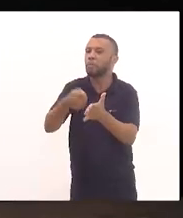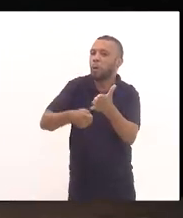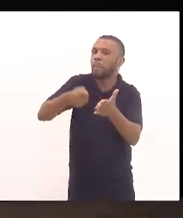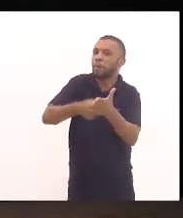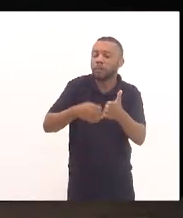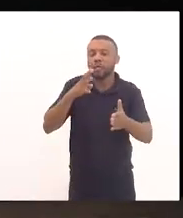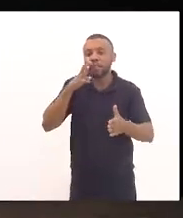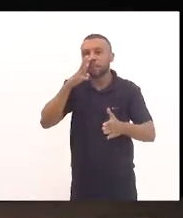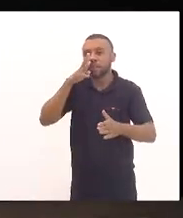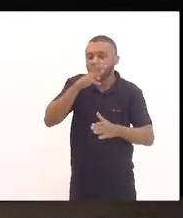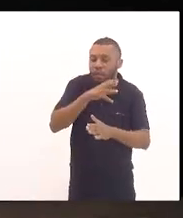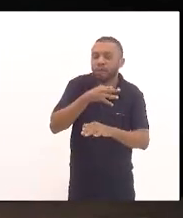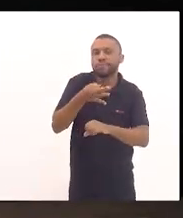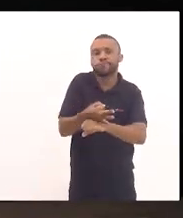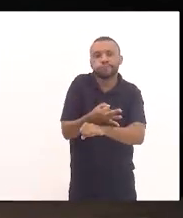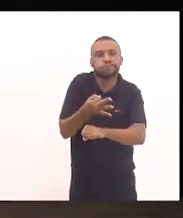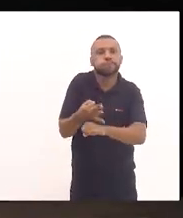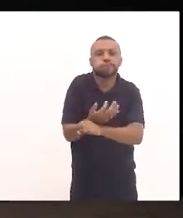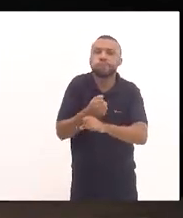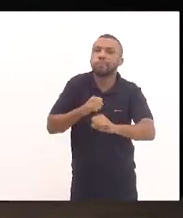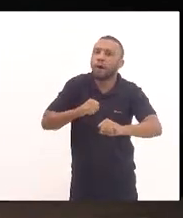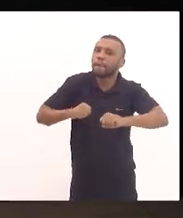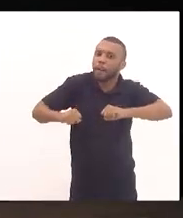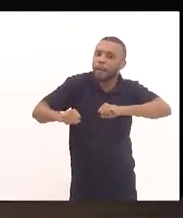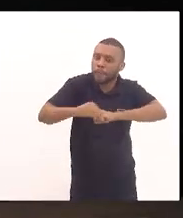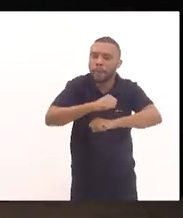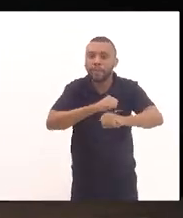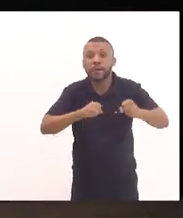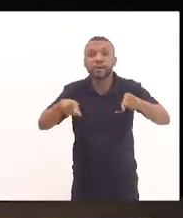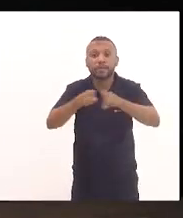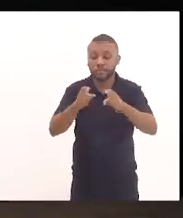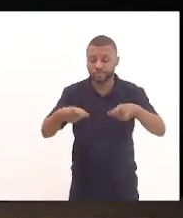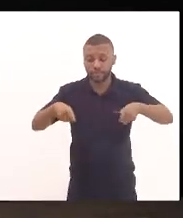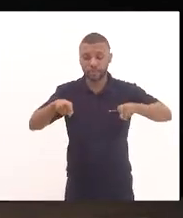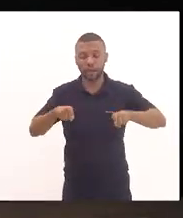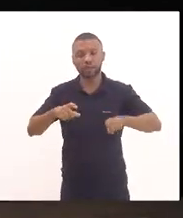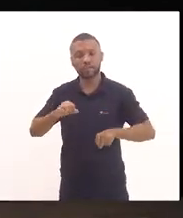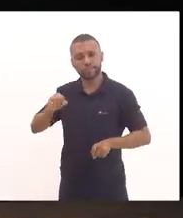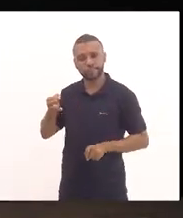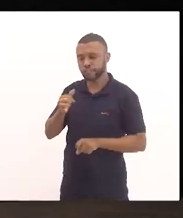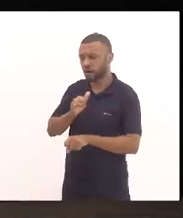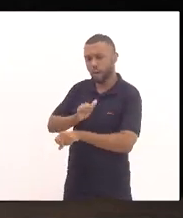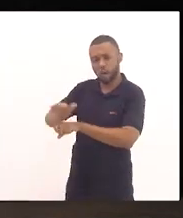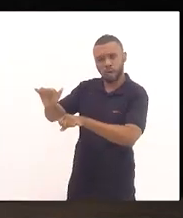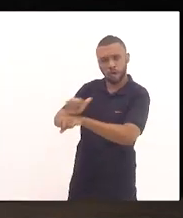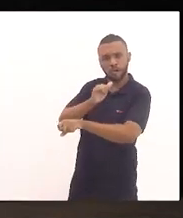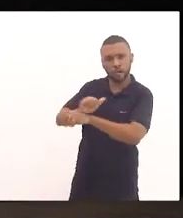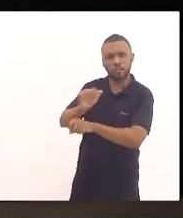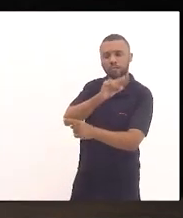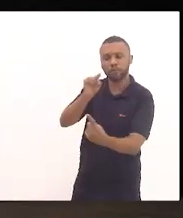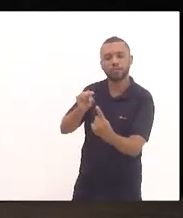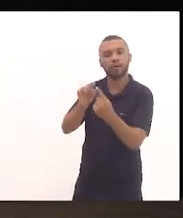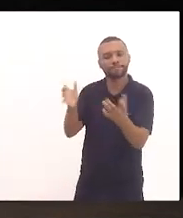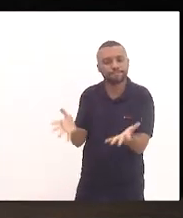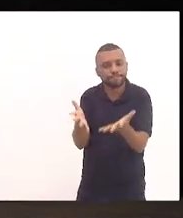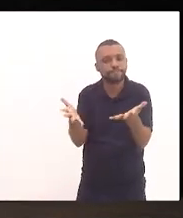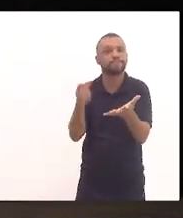da resistência e também de mandatos que se colocam como ferramenta para vocalizar e